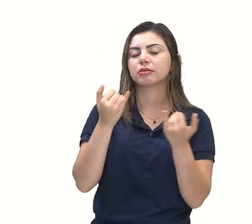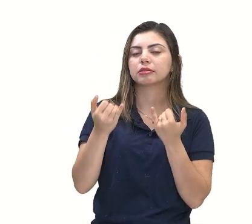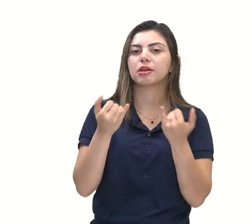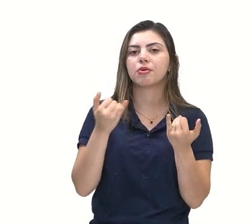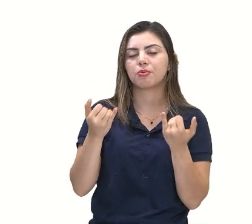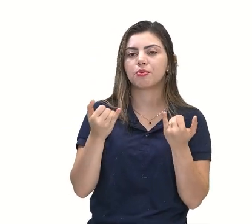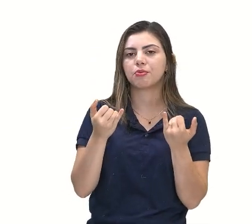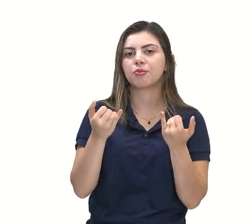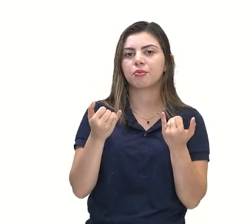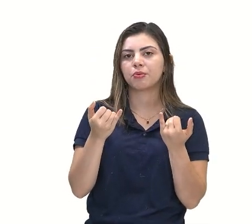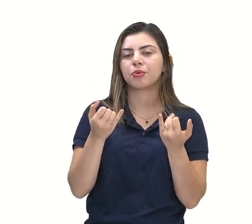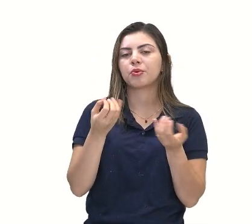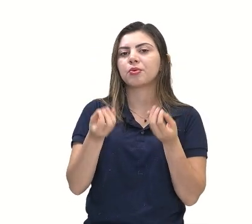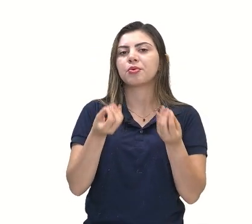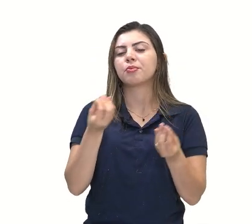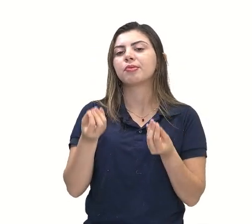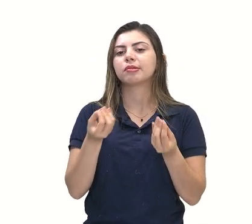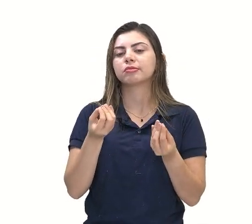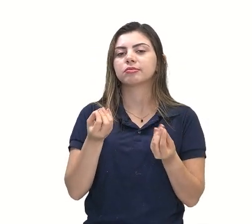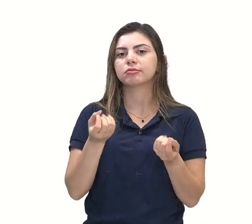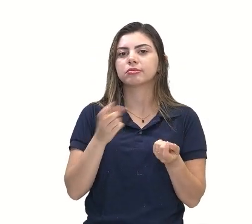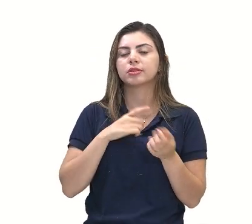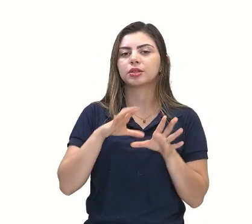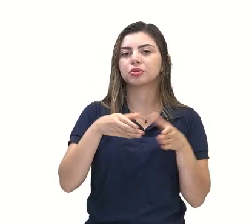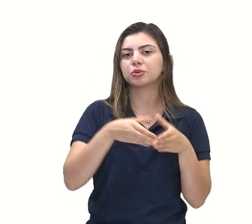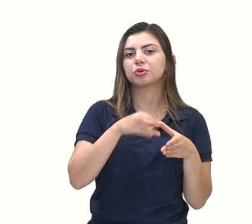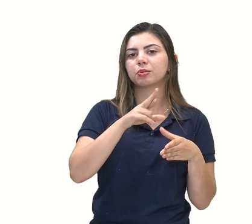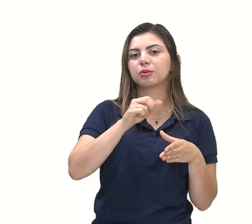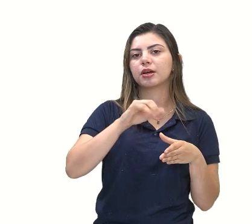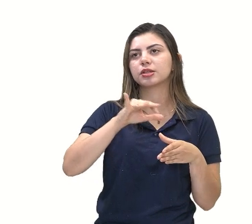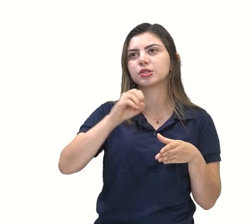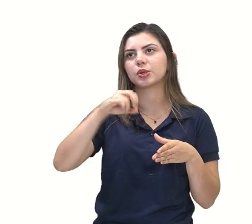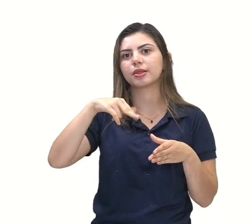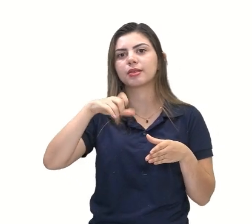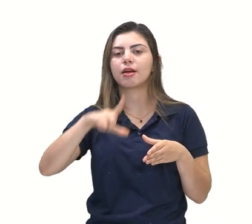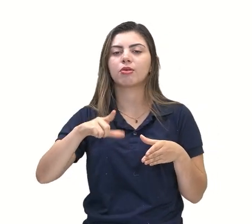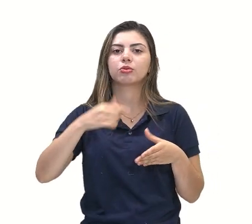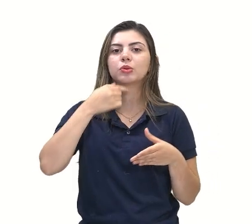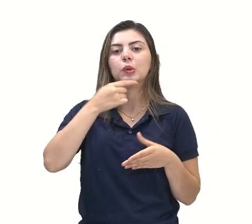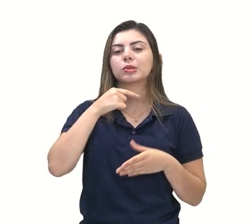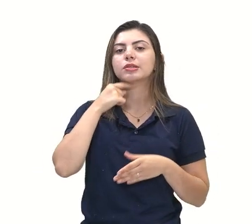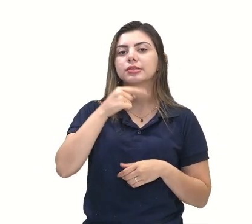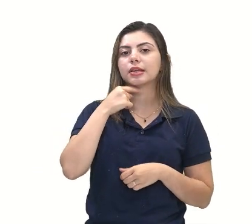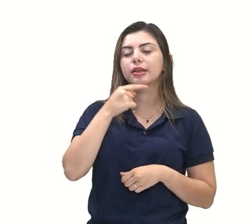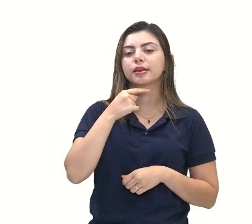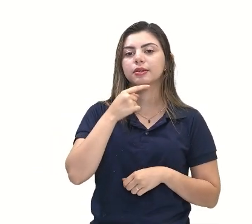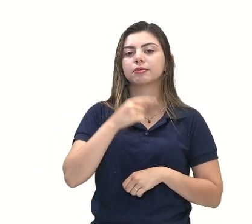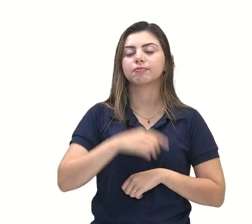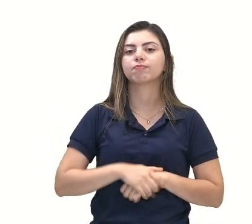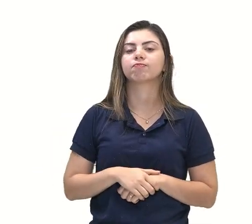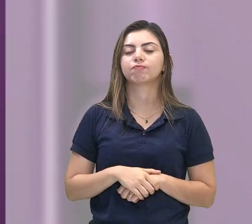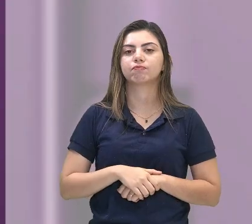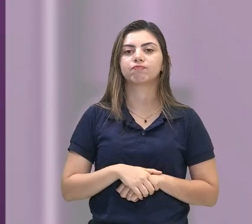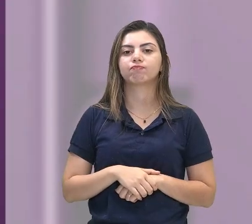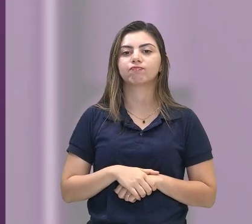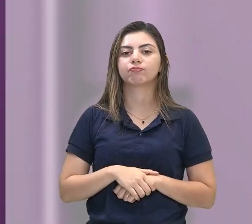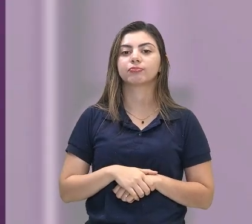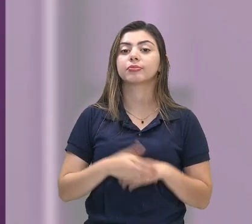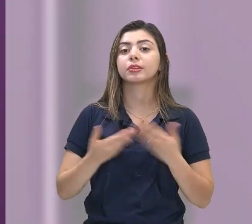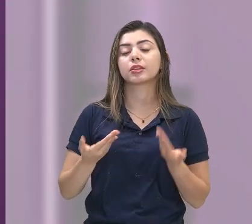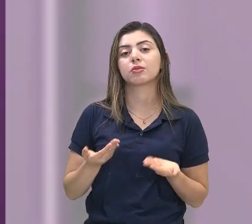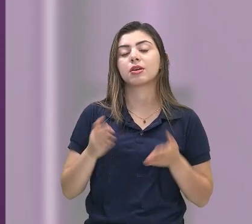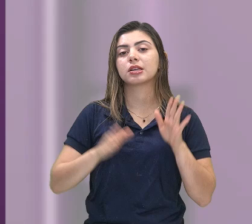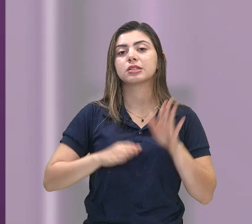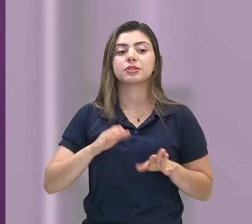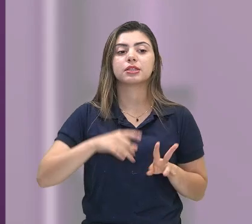aí um produto racional que seja um número, né, inteiro, né, um número natural. Às vezes